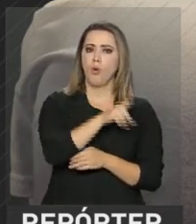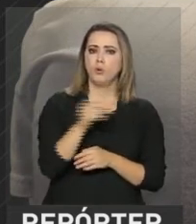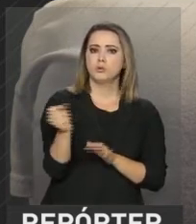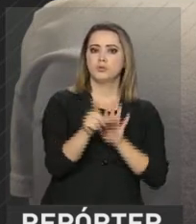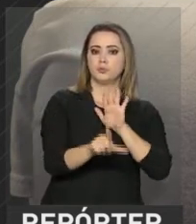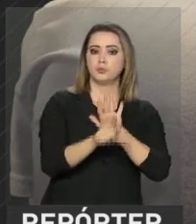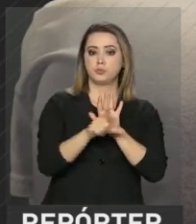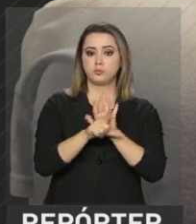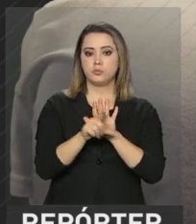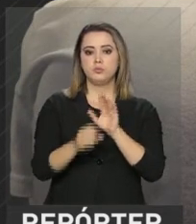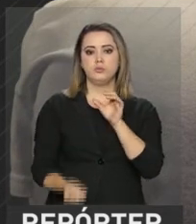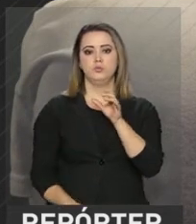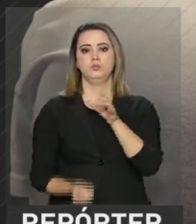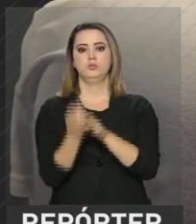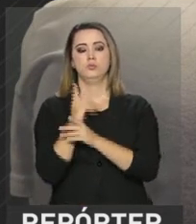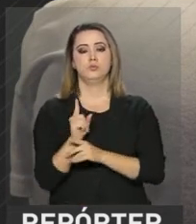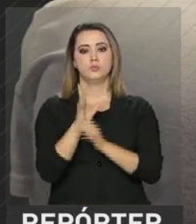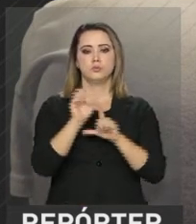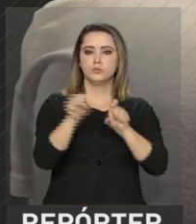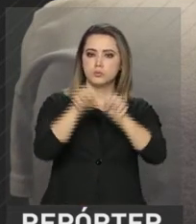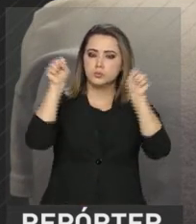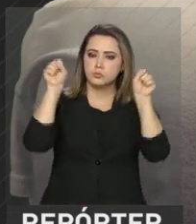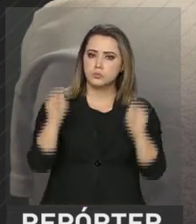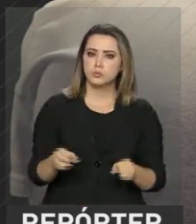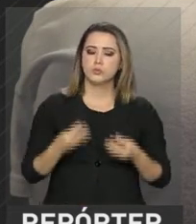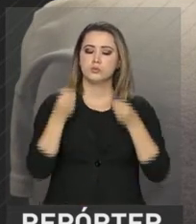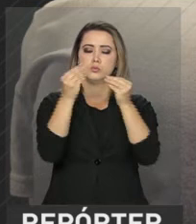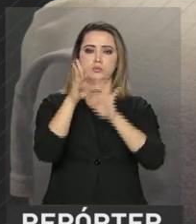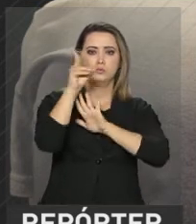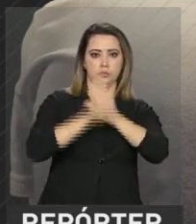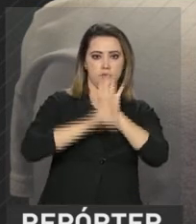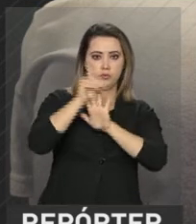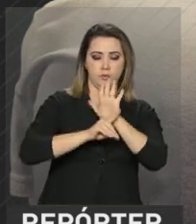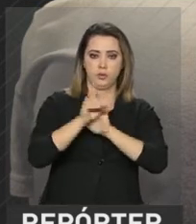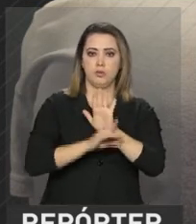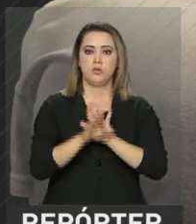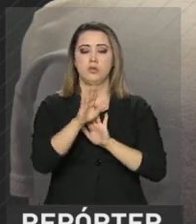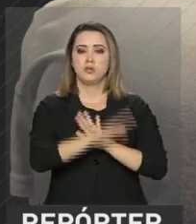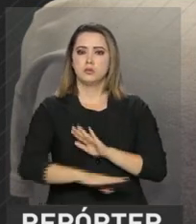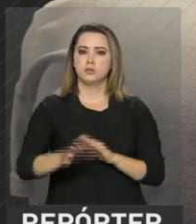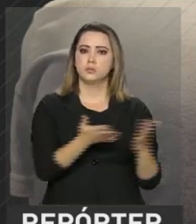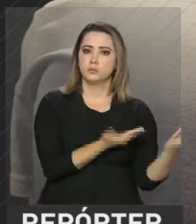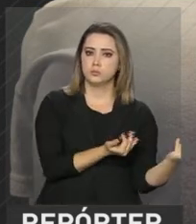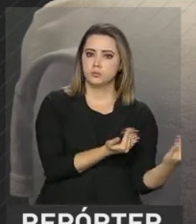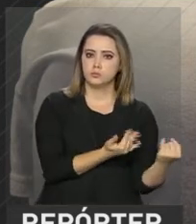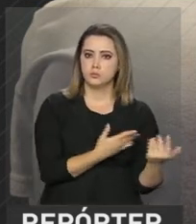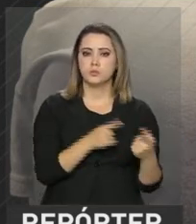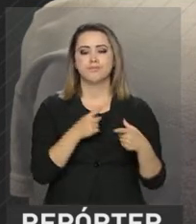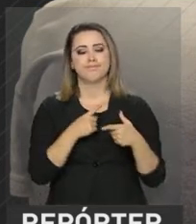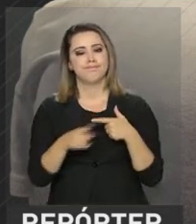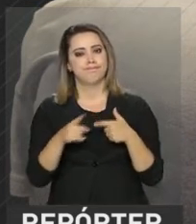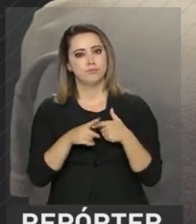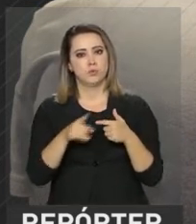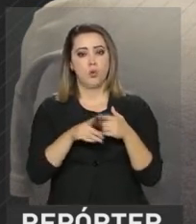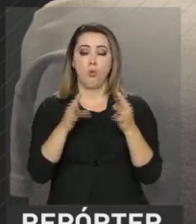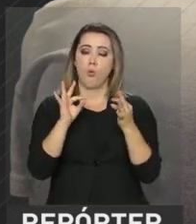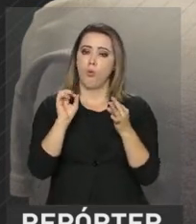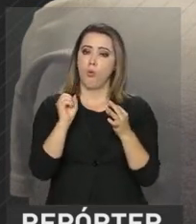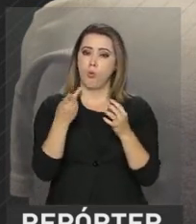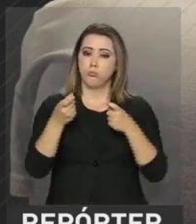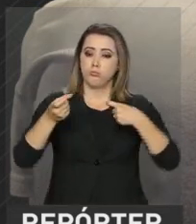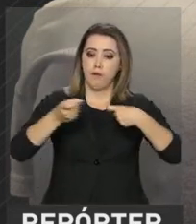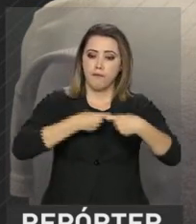estatuto foi a criação de um sistema de garantia de direitos da criança e do adolescente vítima ou testemunha de violência